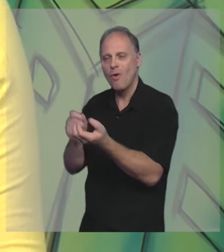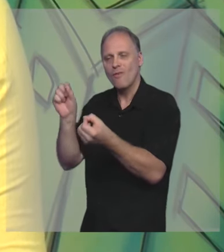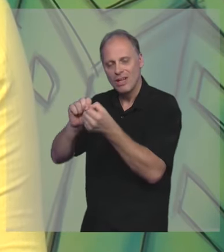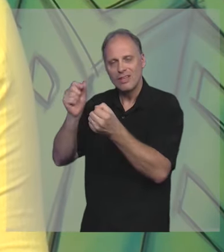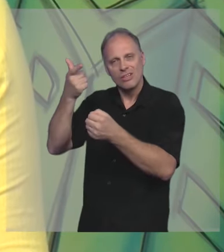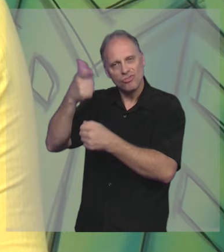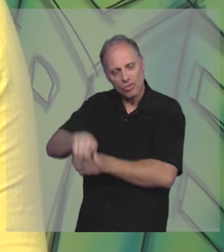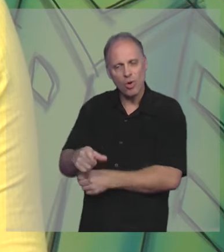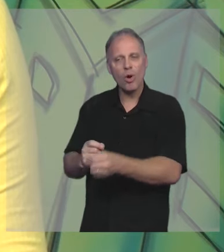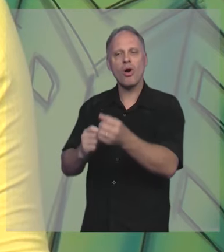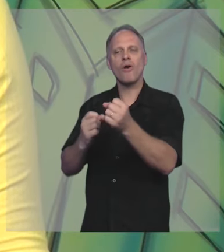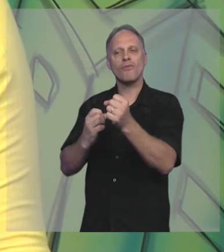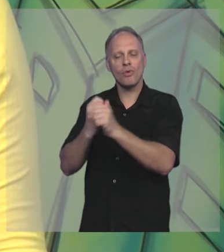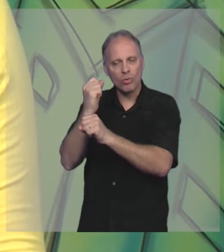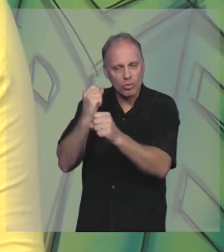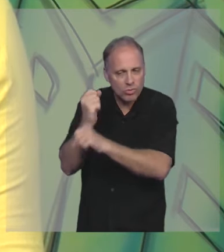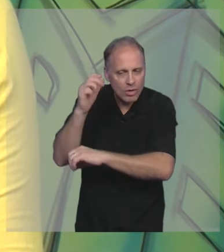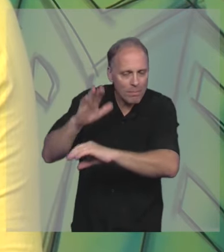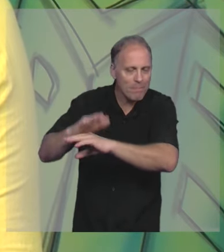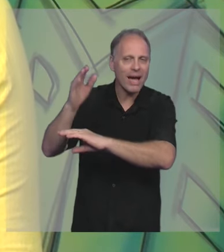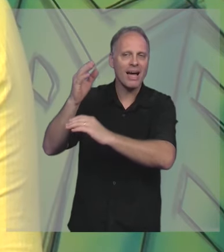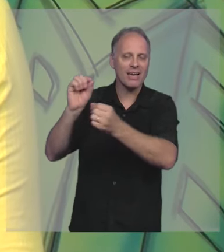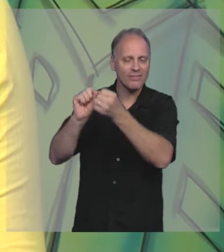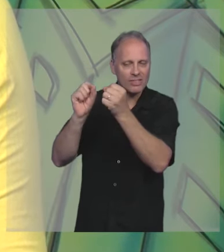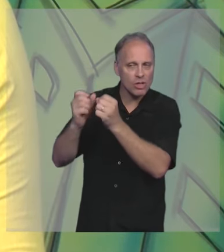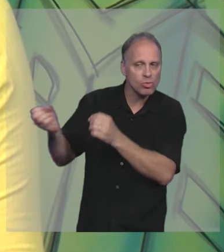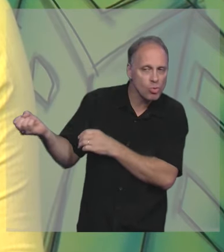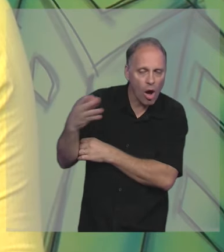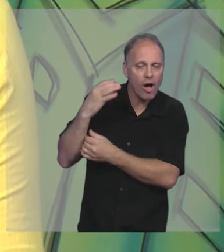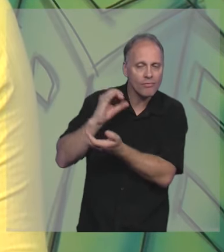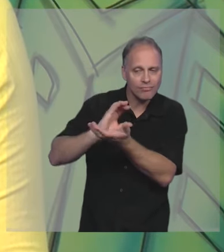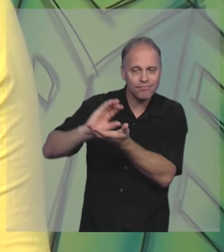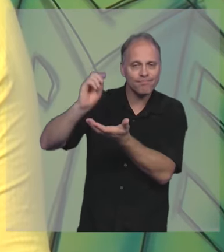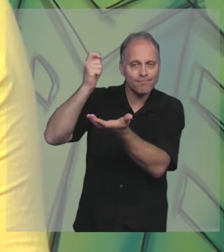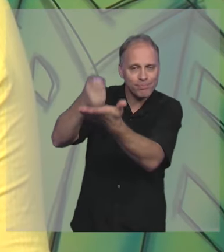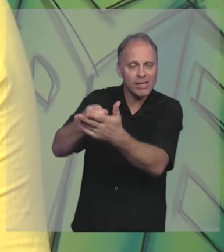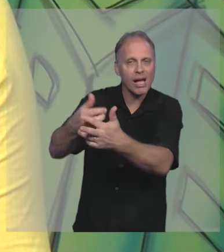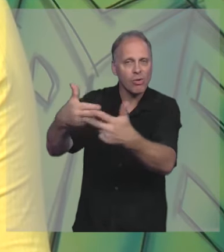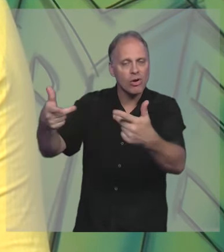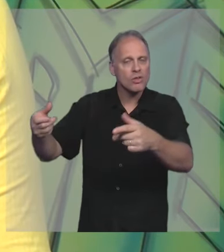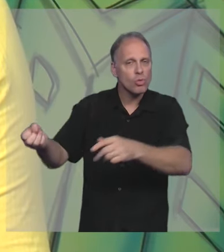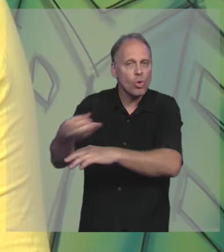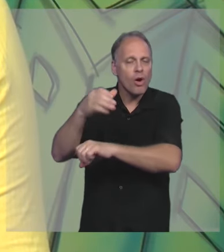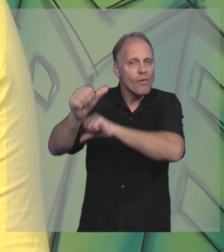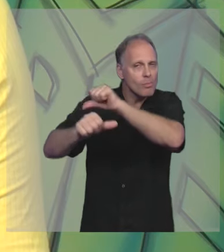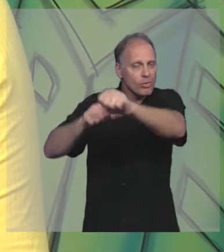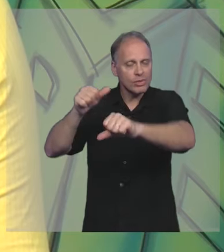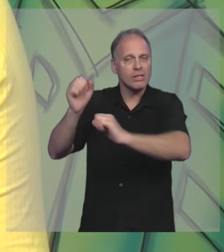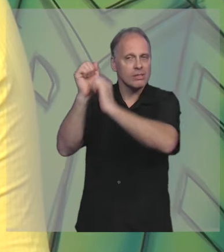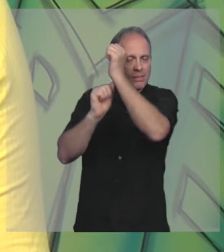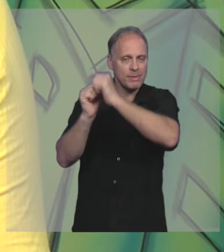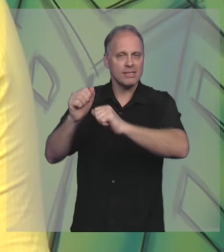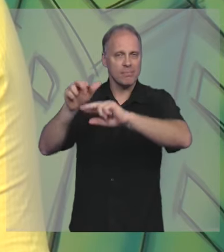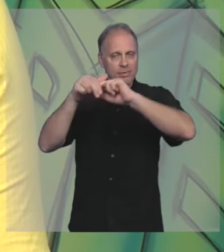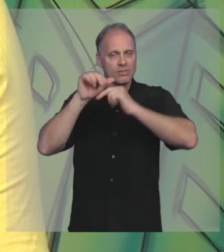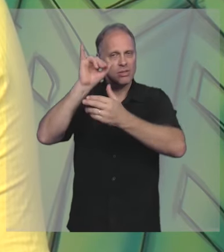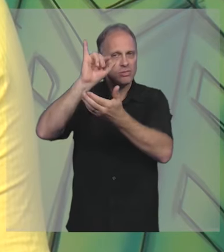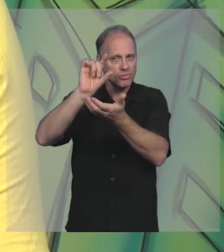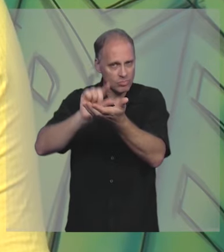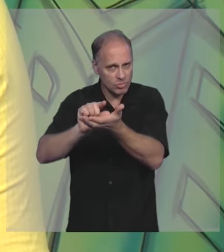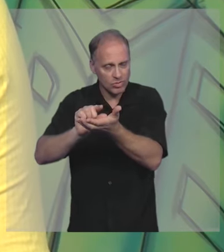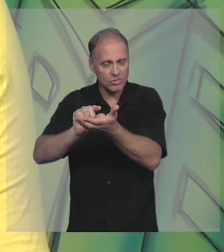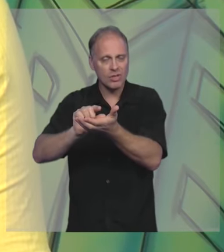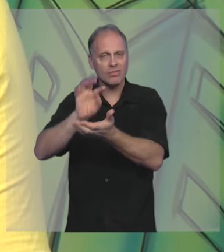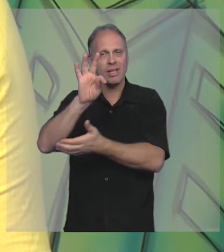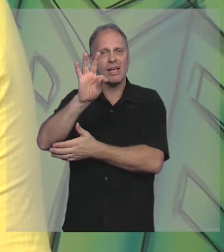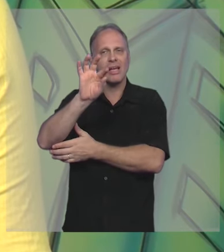comece a ampliar plataformas, comece a tentar buscar novos investimentos. A redução da taxa Selic, já faz 4